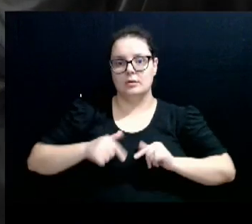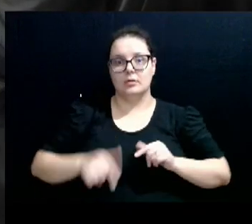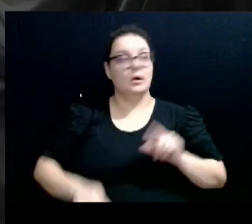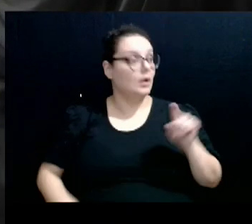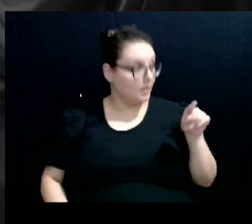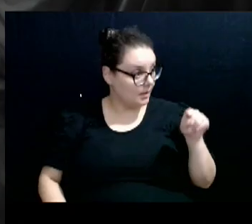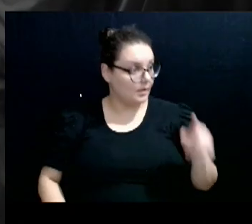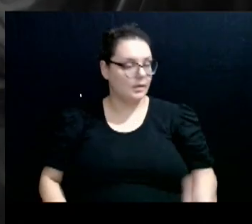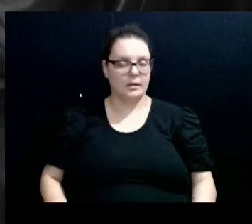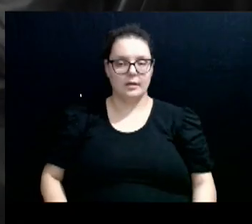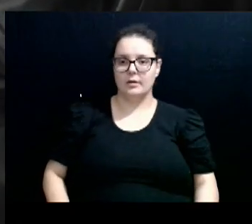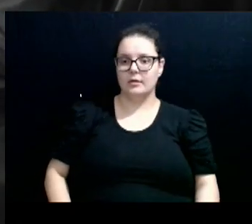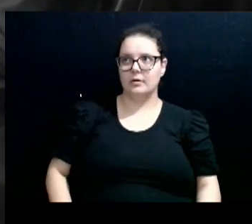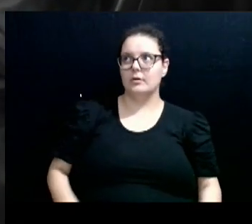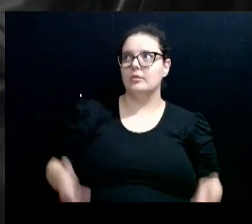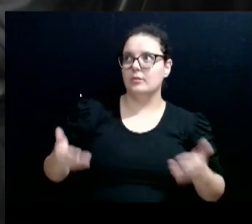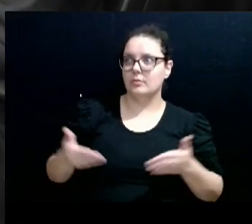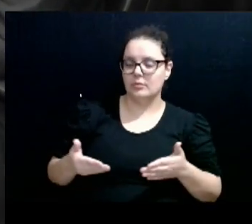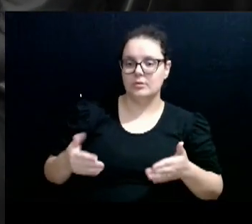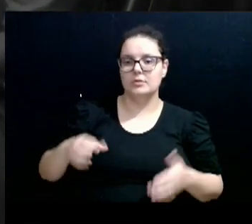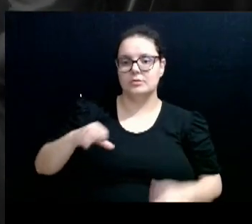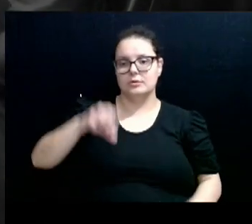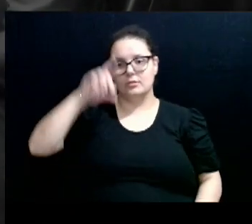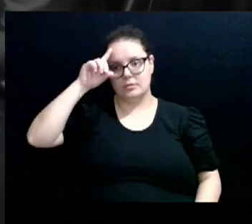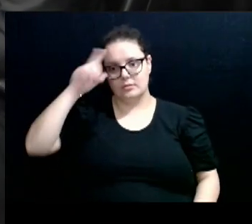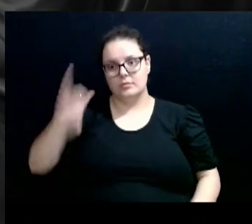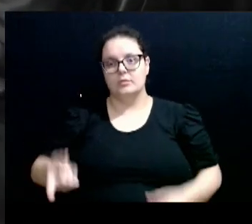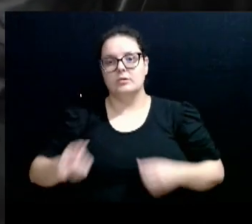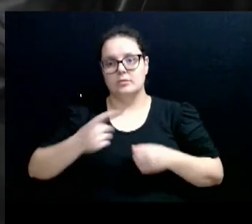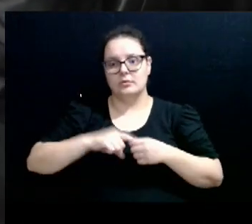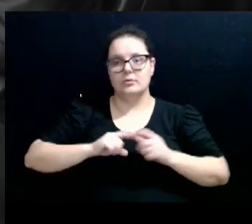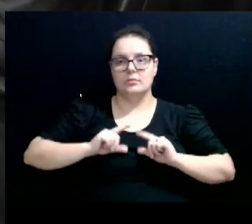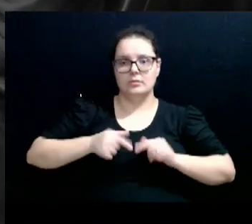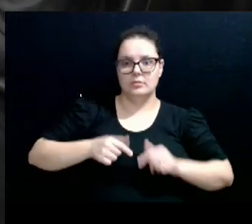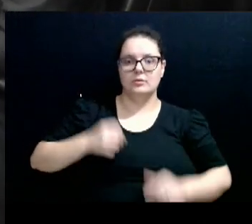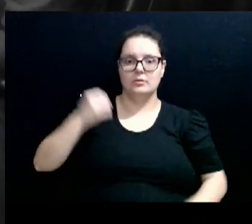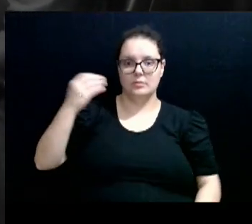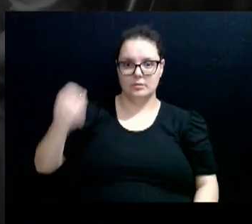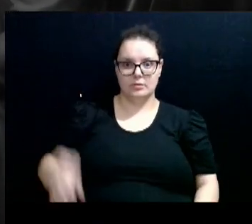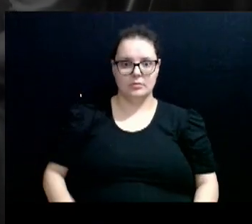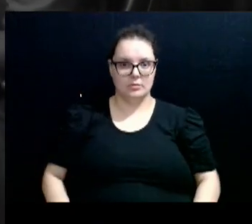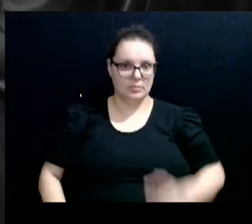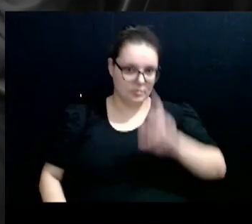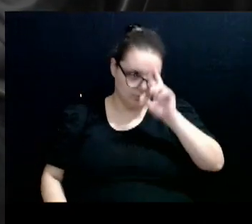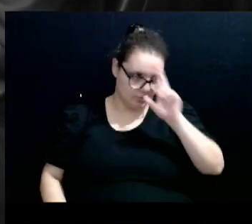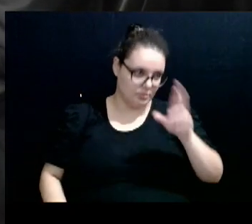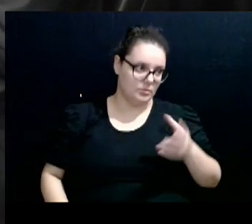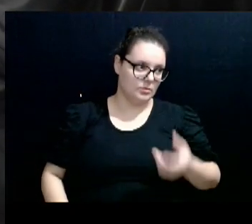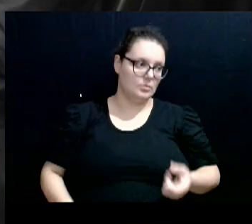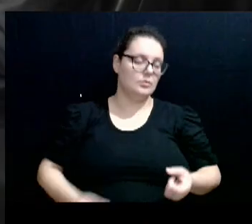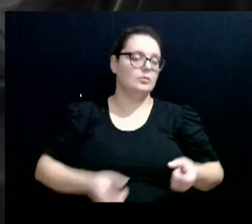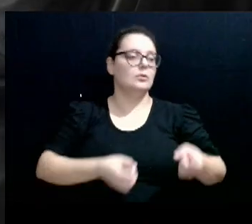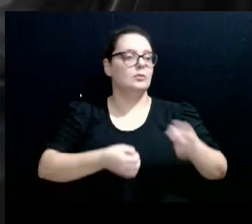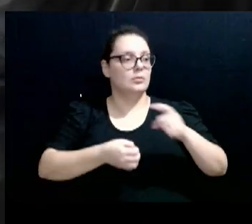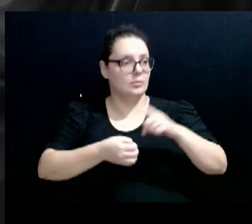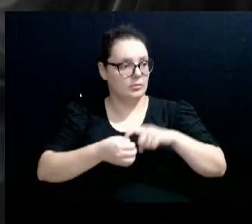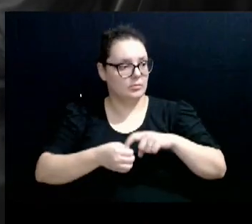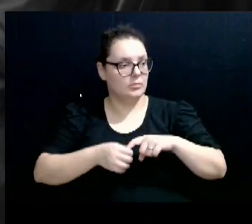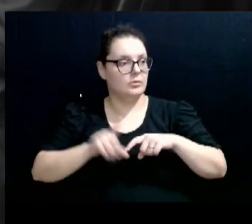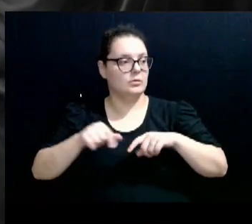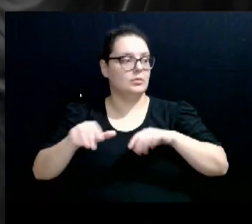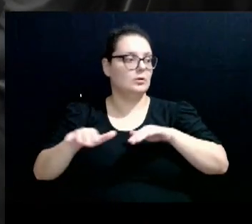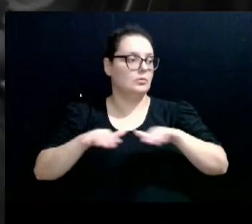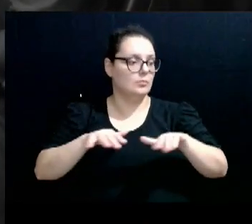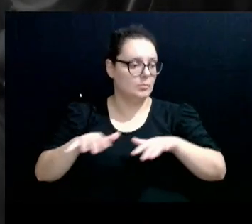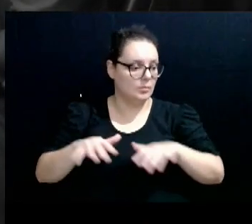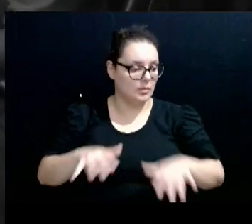fazendo 9 dias que eu voltei de Israel, de uma viagem. Então, o senhor voltou logo depois daquele momento em que foi